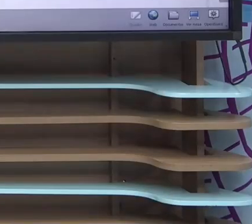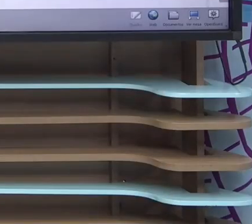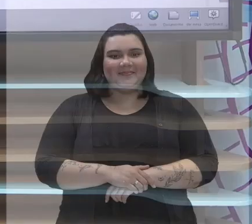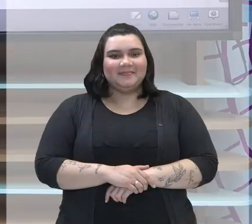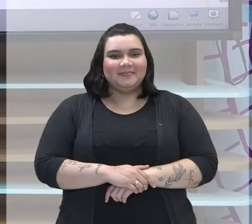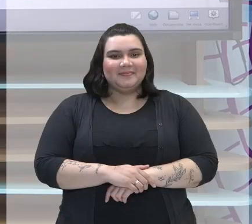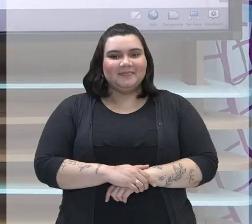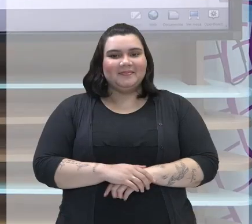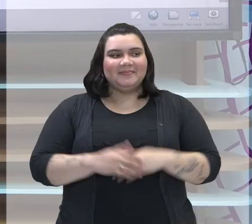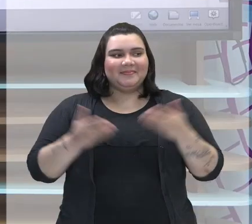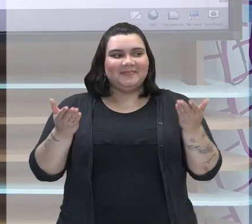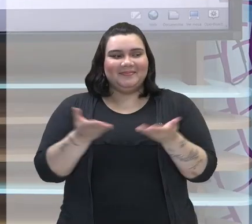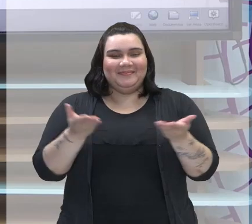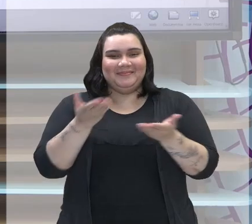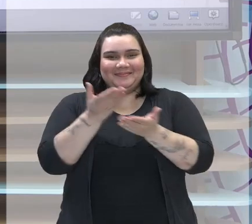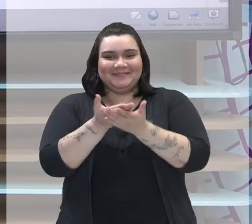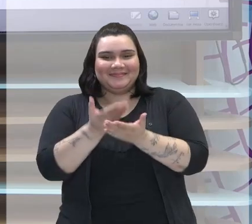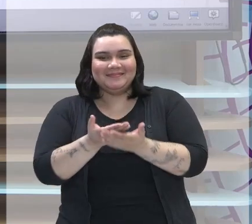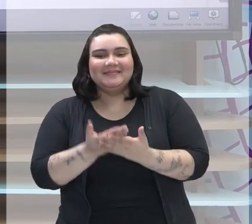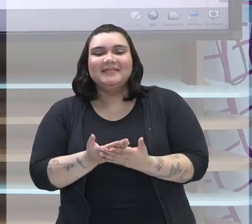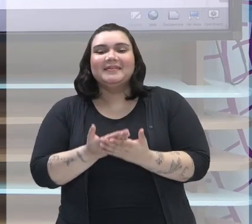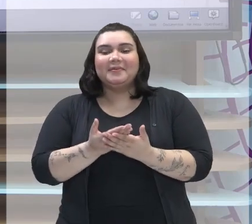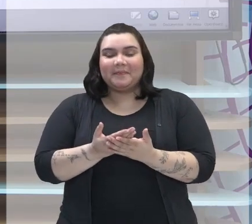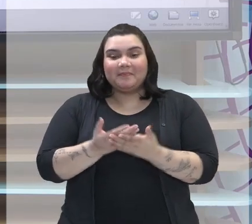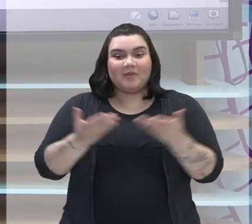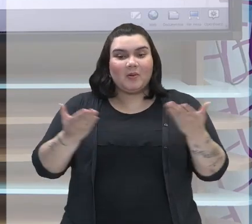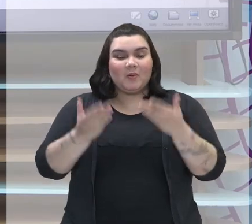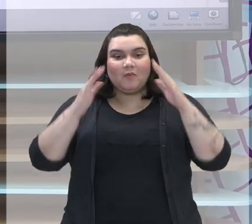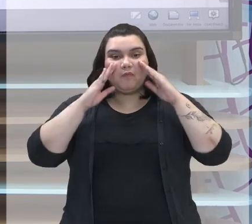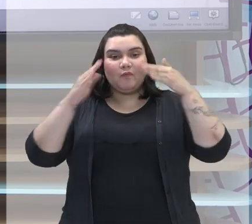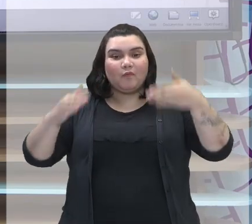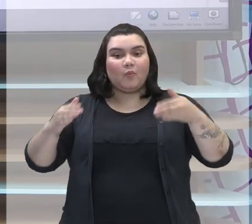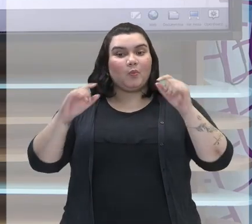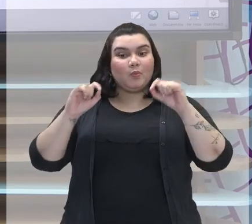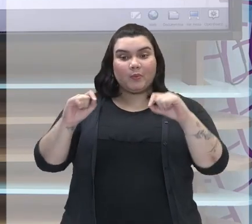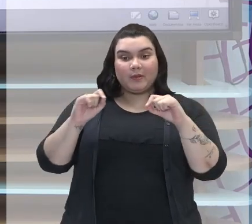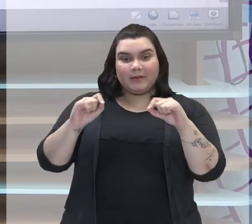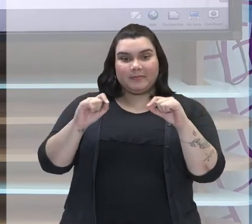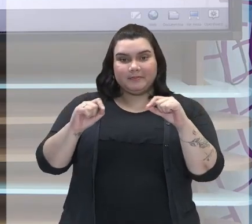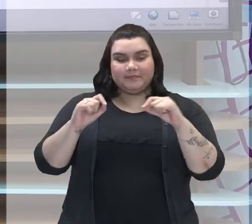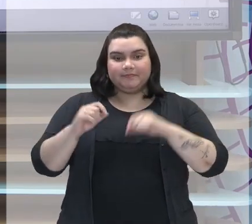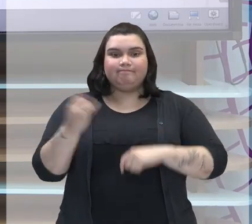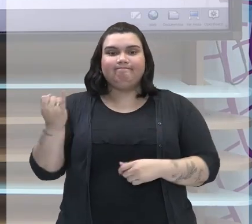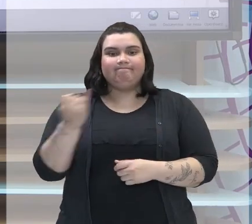A nossa aula, irá tratar de um assunto